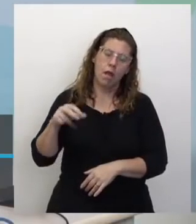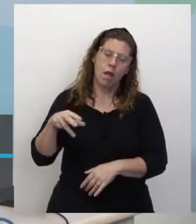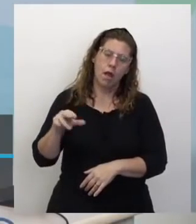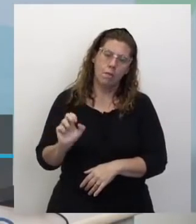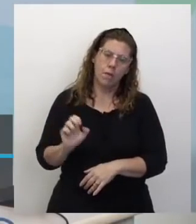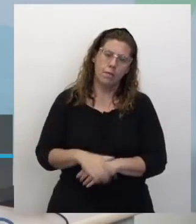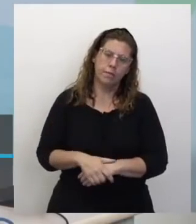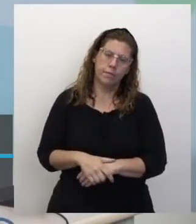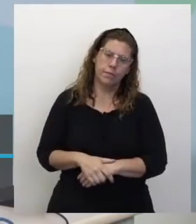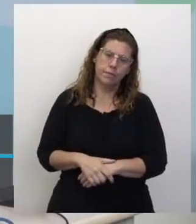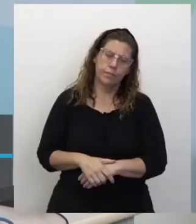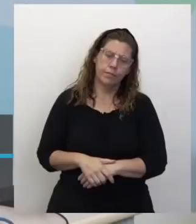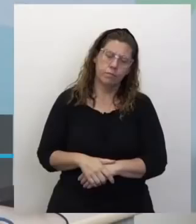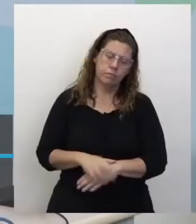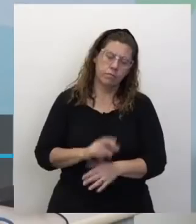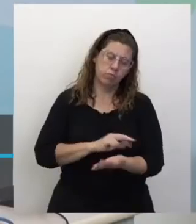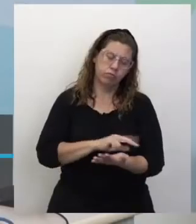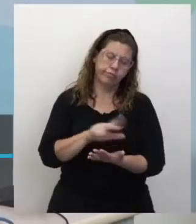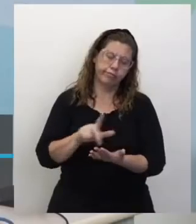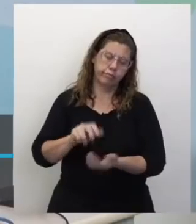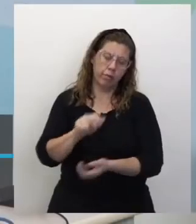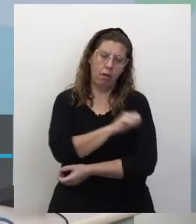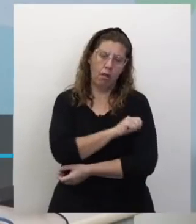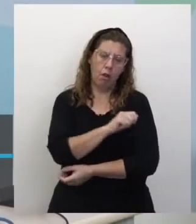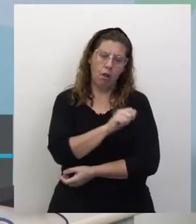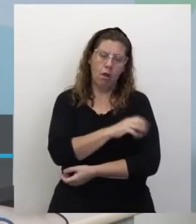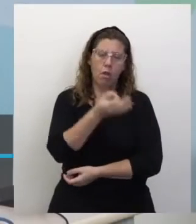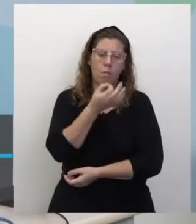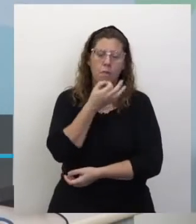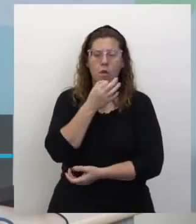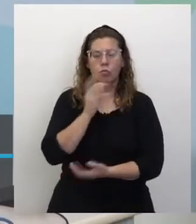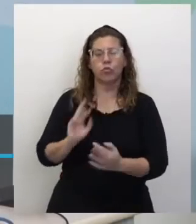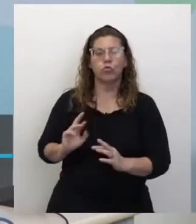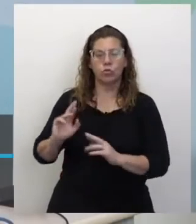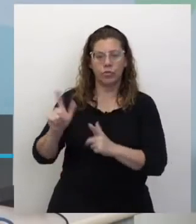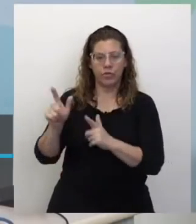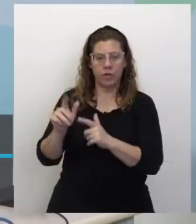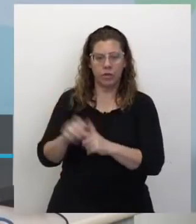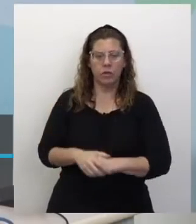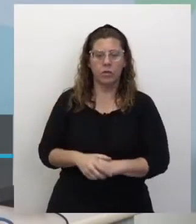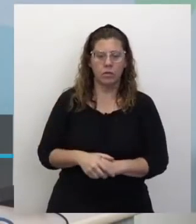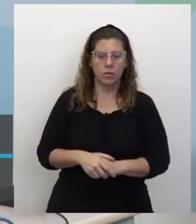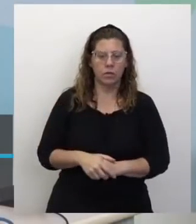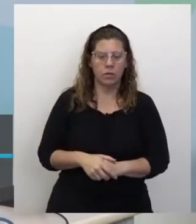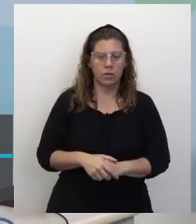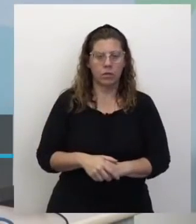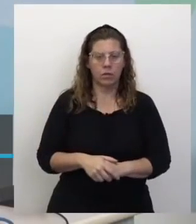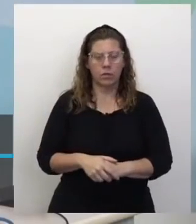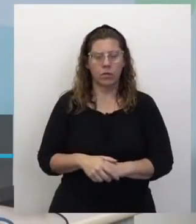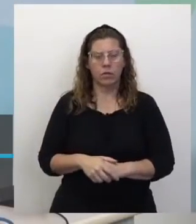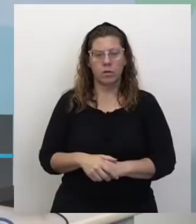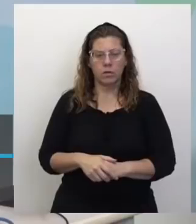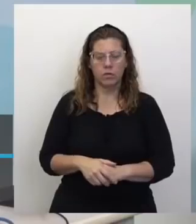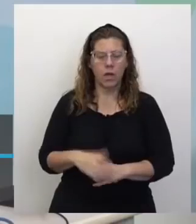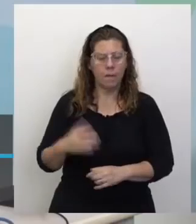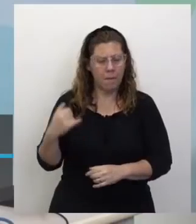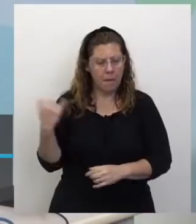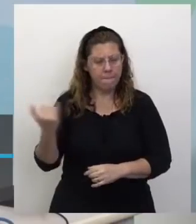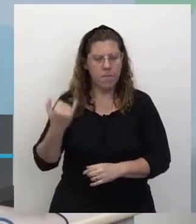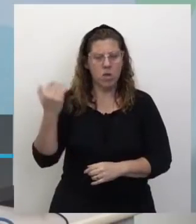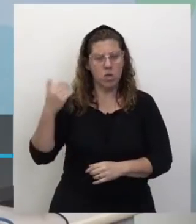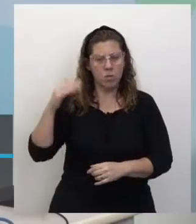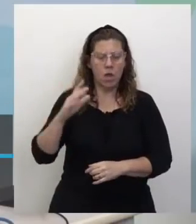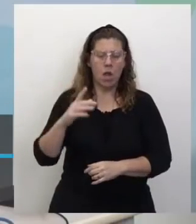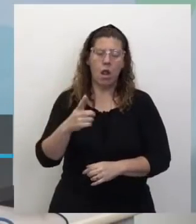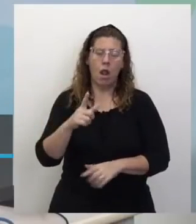Haiti, do Vinícius. Vários colocaram opiniões aqui diferentes. Por exemplo, o Guilherme colocou que a F para ele é a mais importante. A